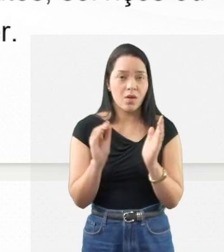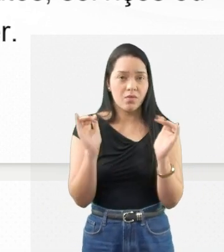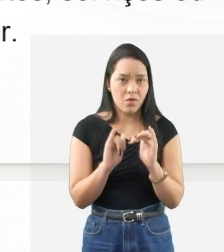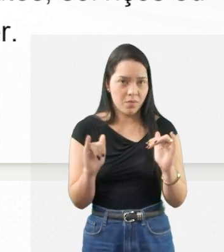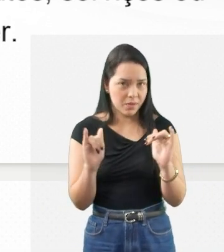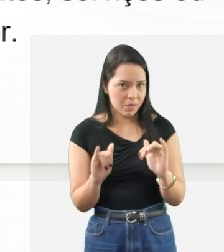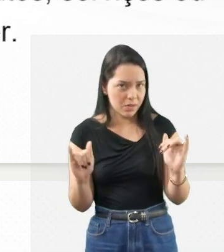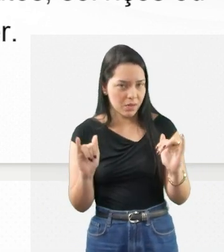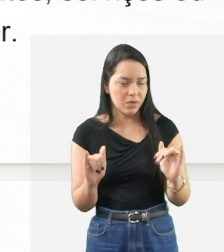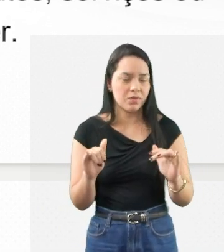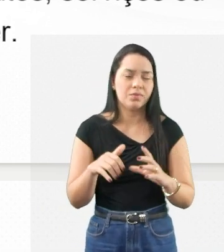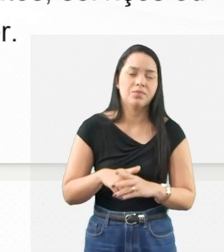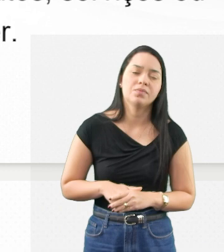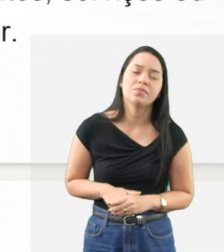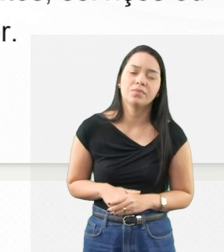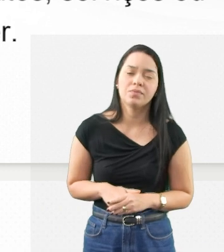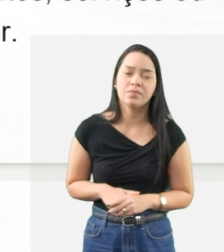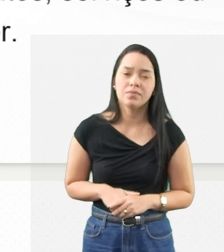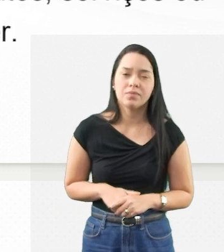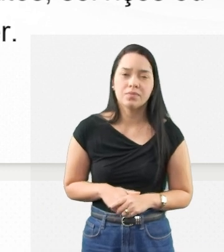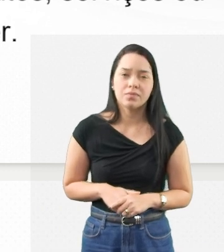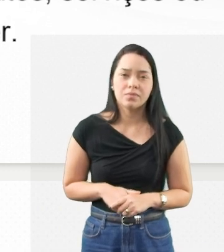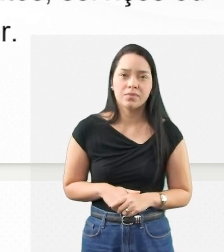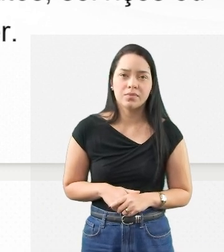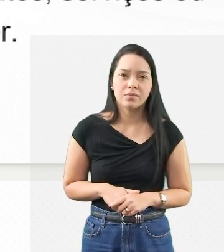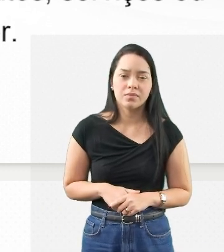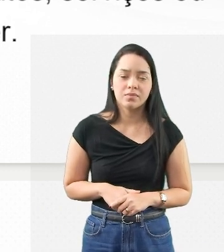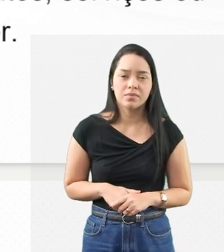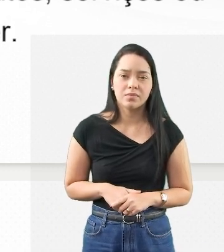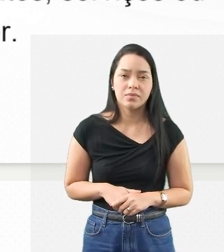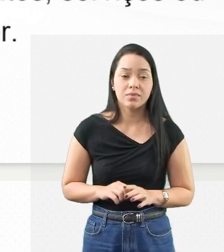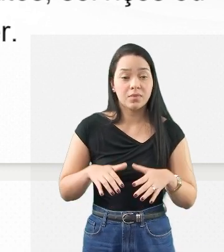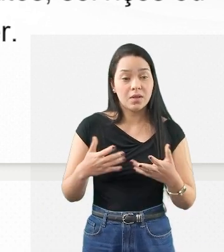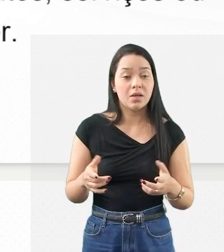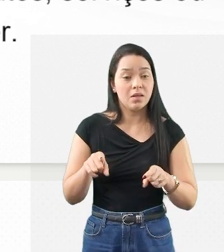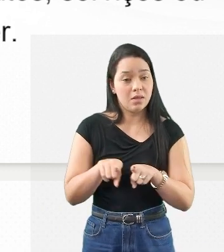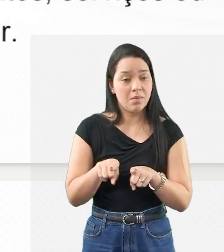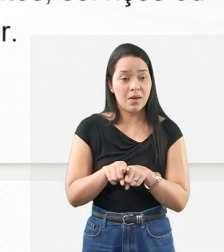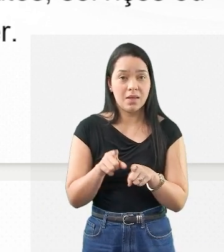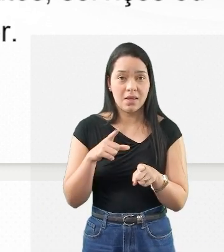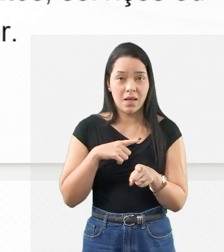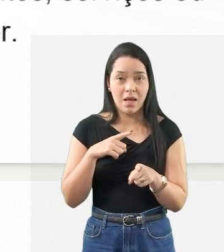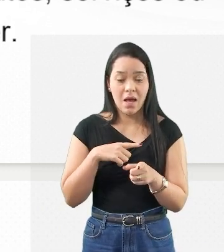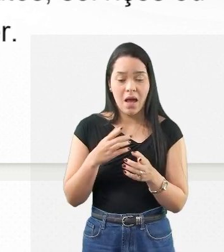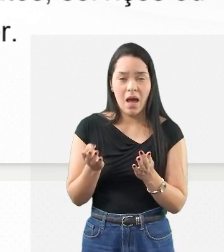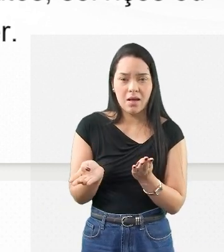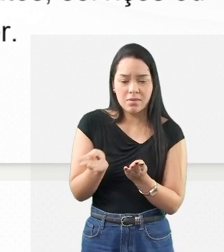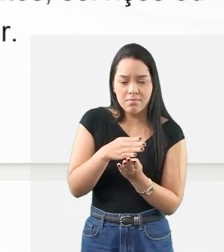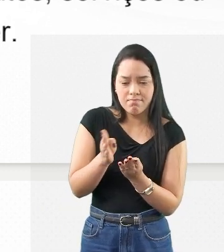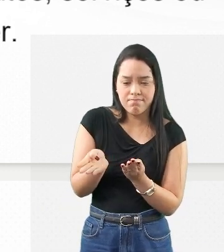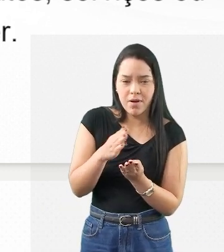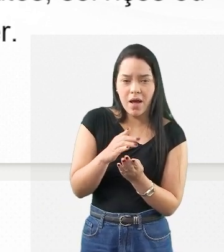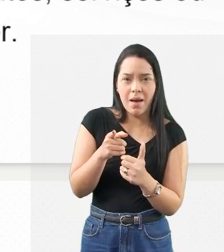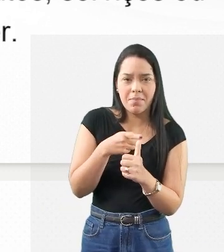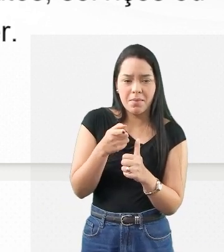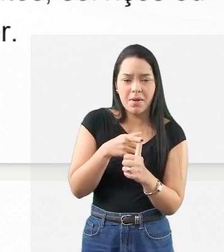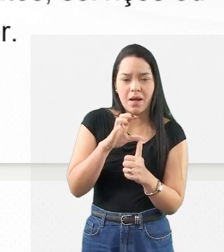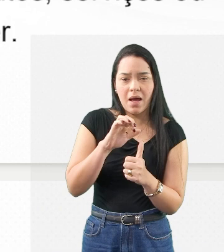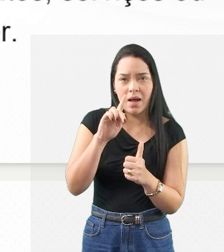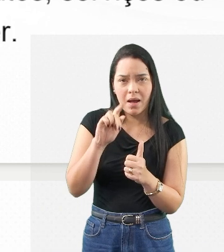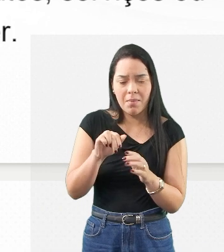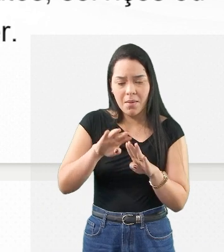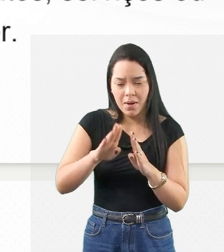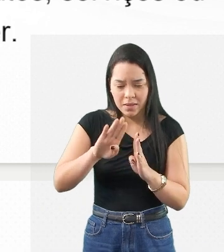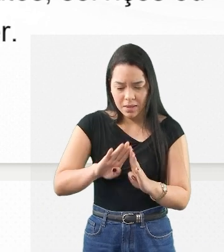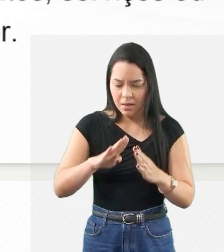que está sendo apresentada nesse gênero textual, que é o folder. E a gente tem também as páginas internas. A gente tem a primeira capa, mas quando a